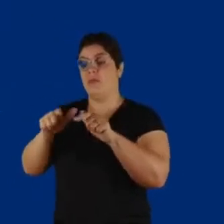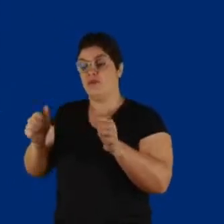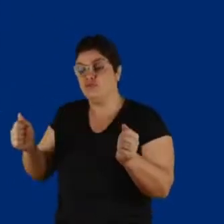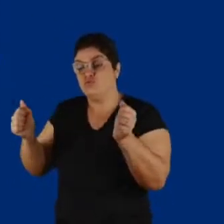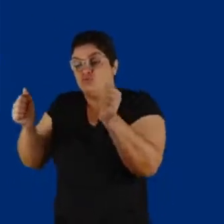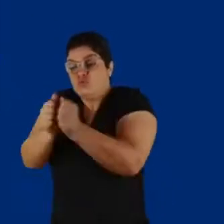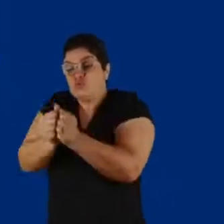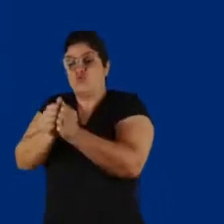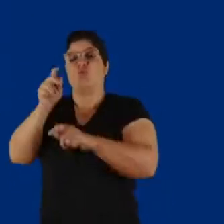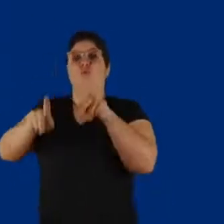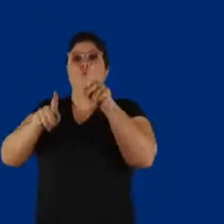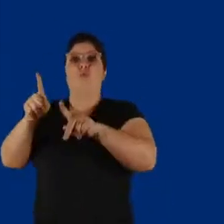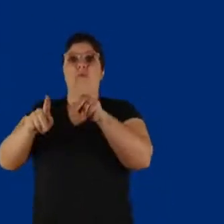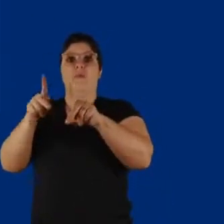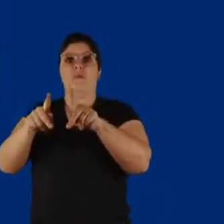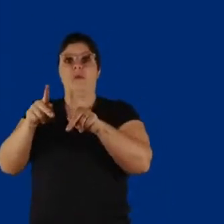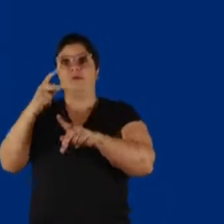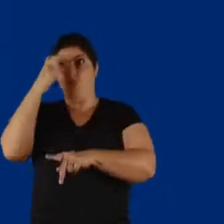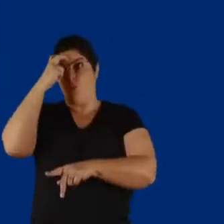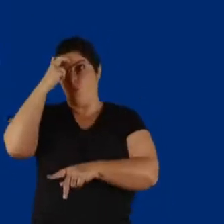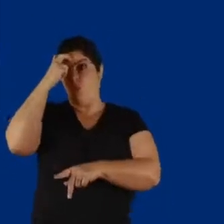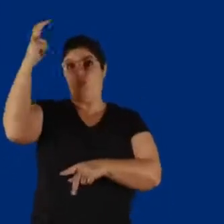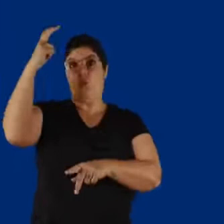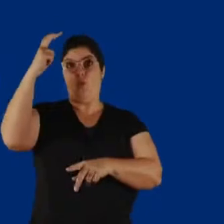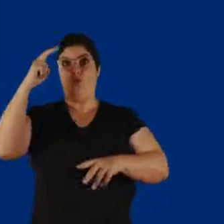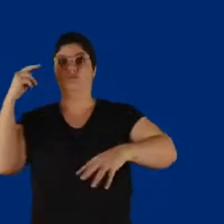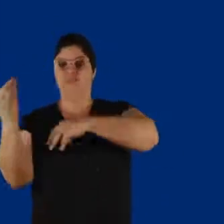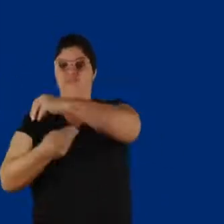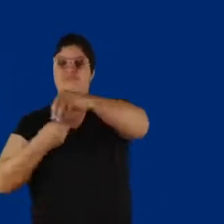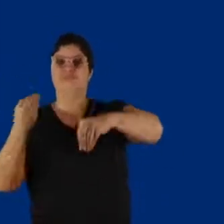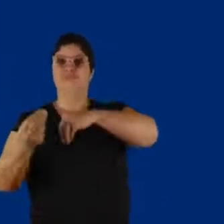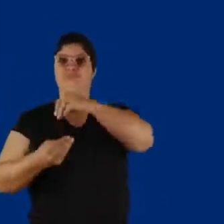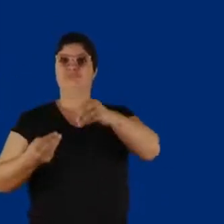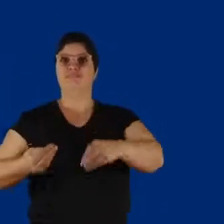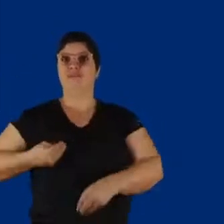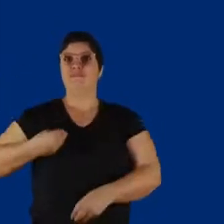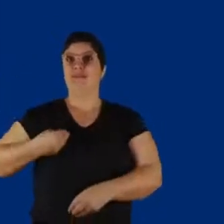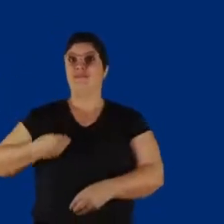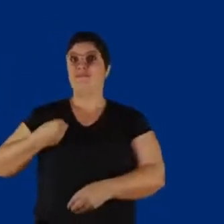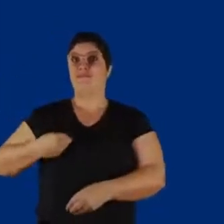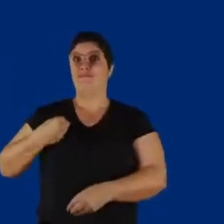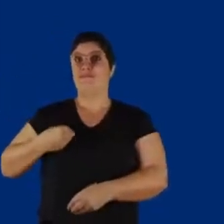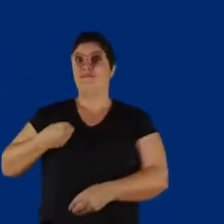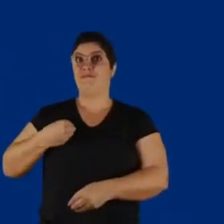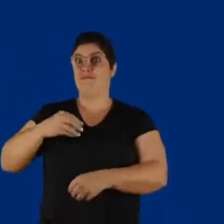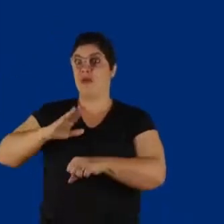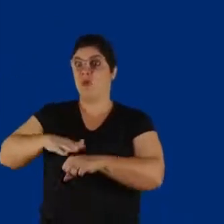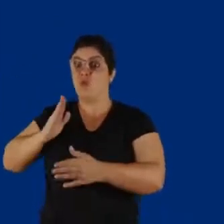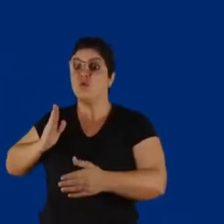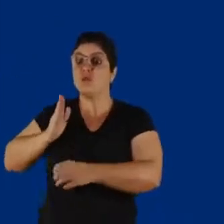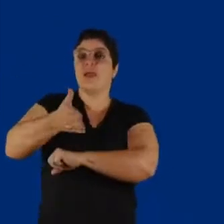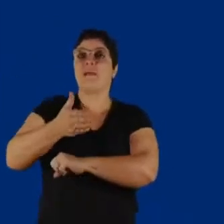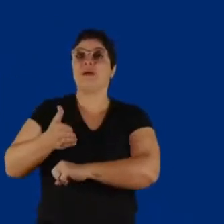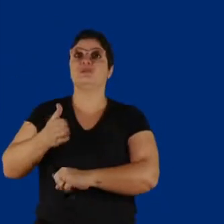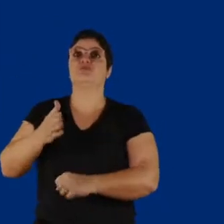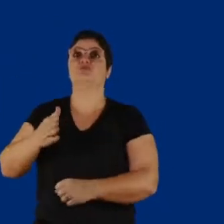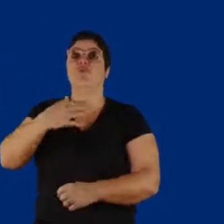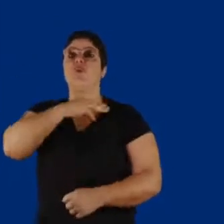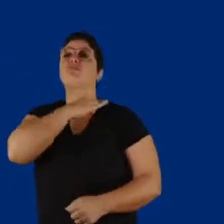transculturais, né? Populações que sobreviveram aos holocaustos da escravidão, que sobreviveram aos